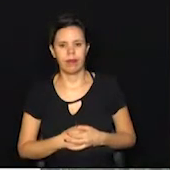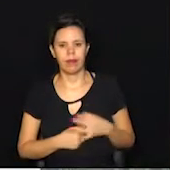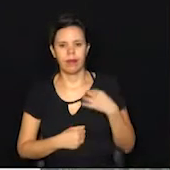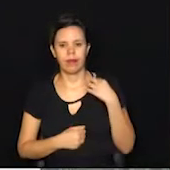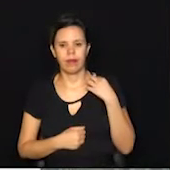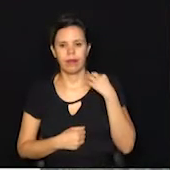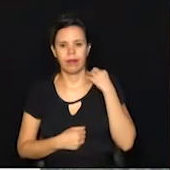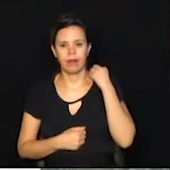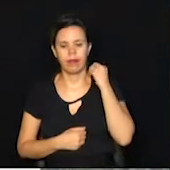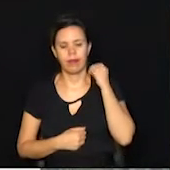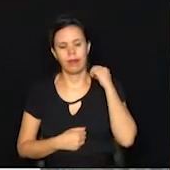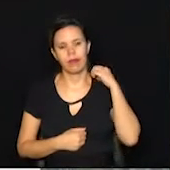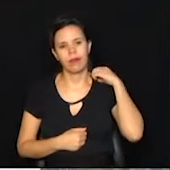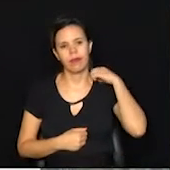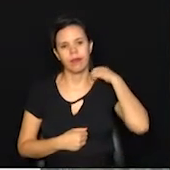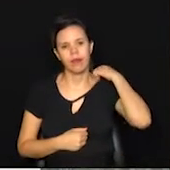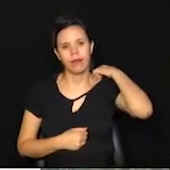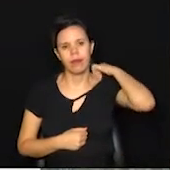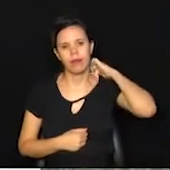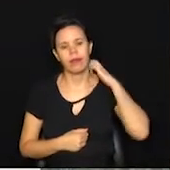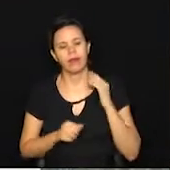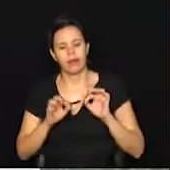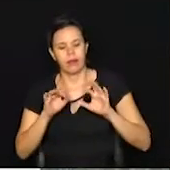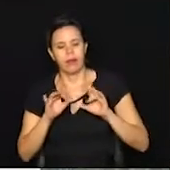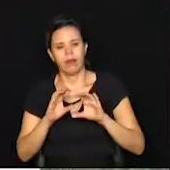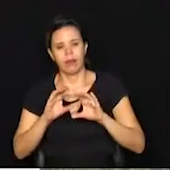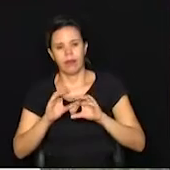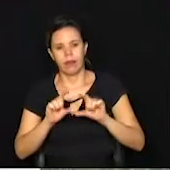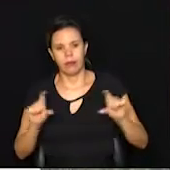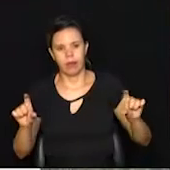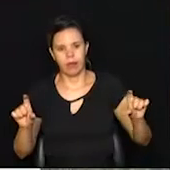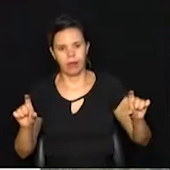2.937 7601 e-mail